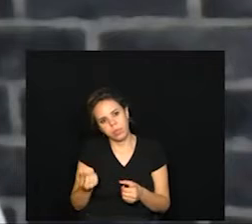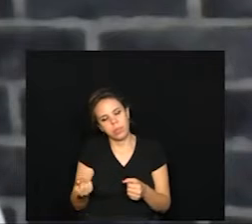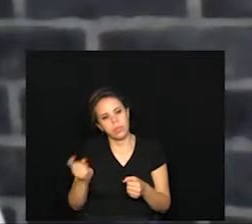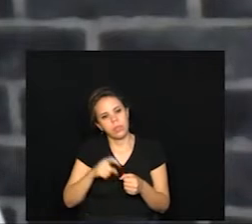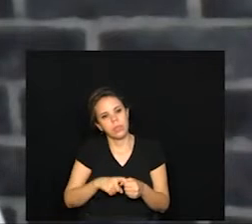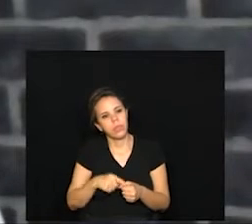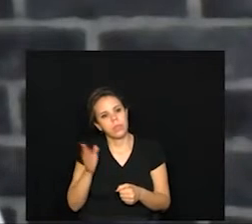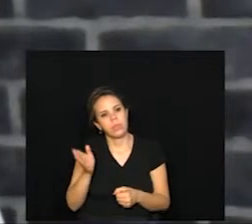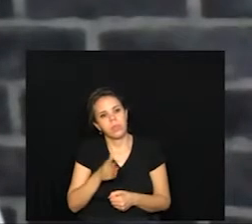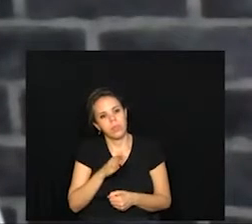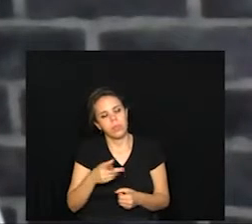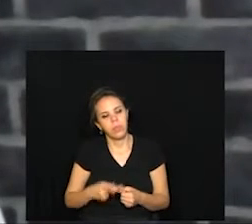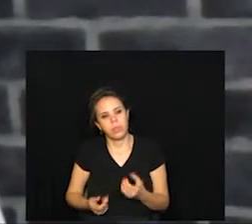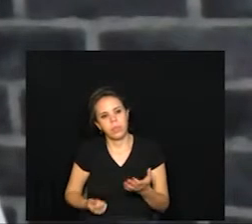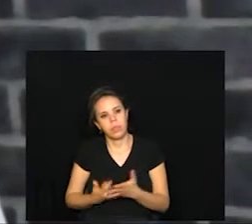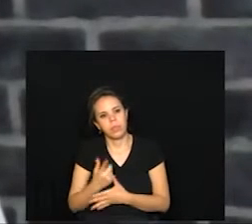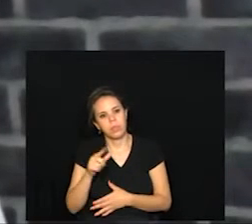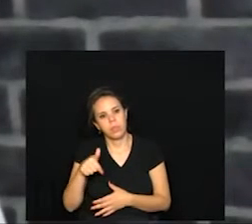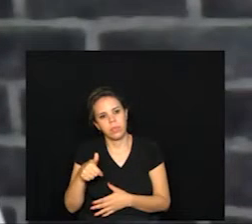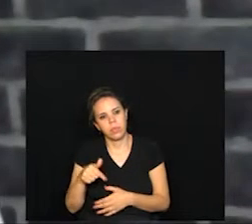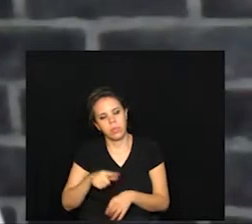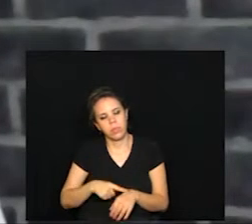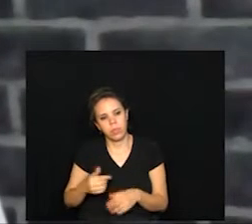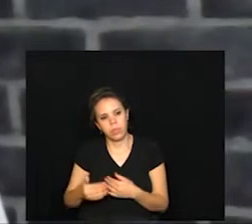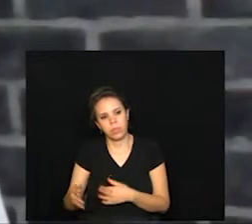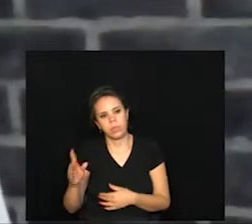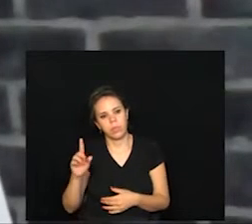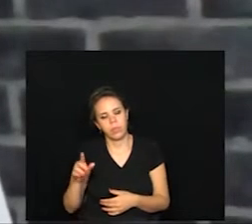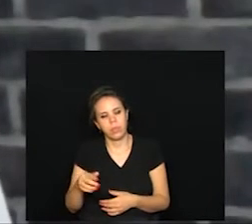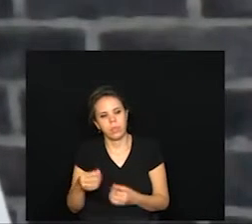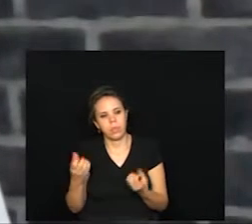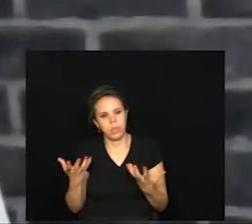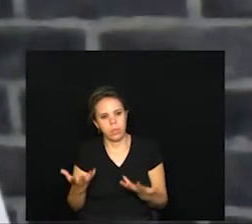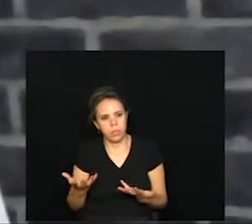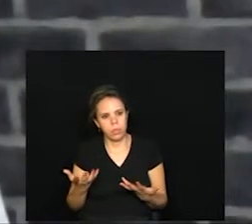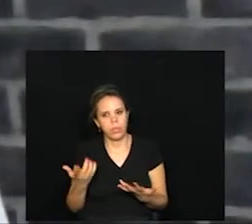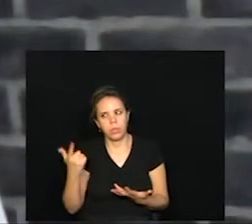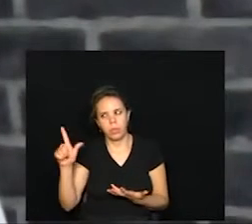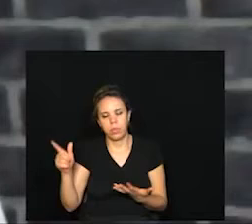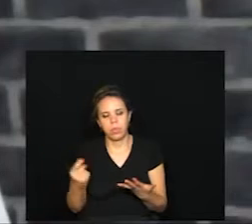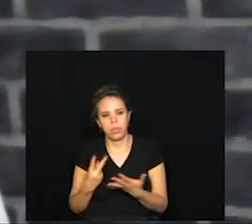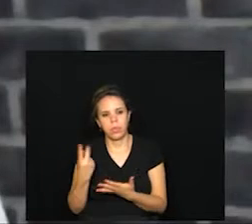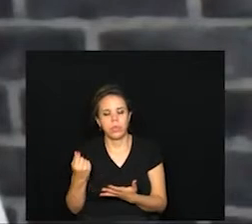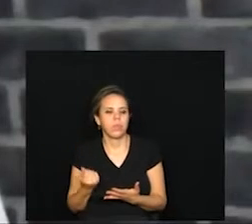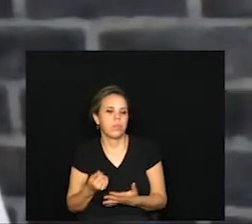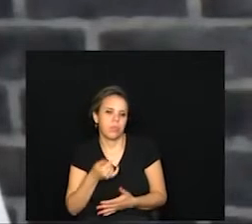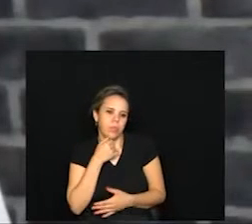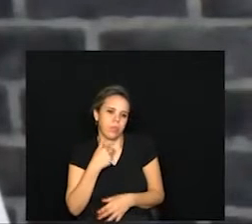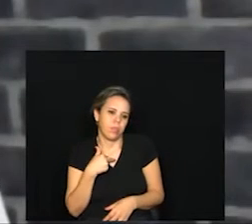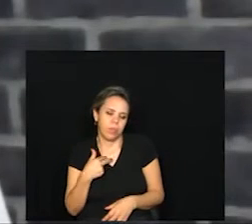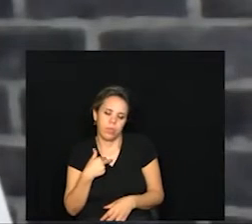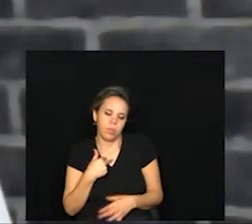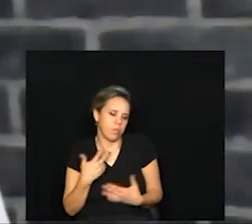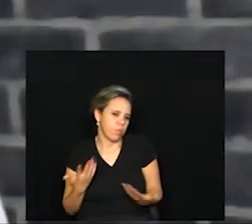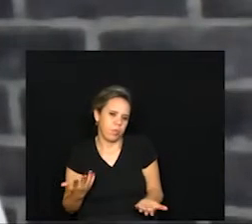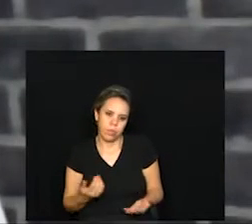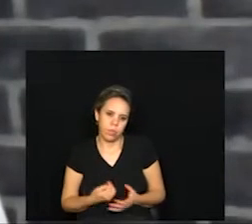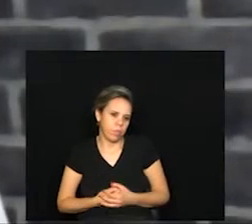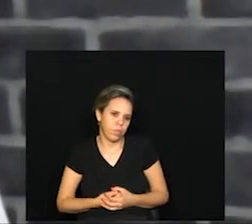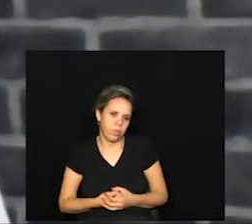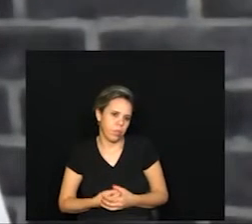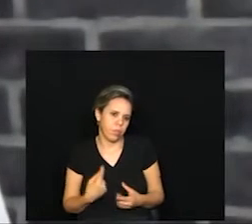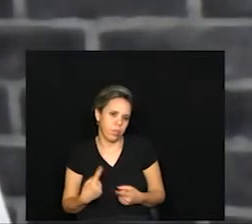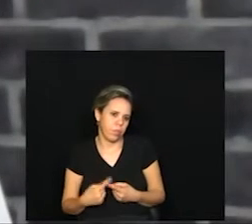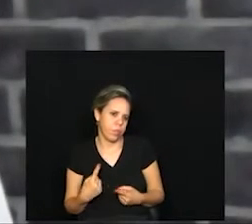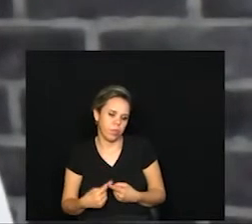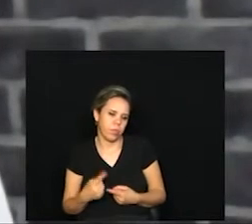volta. Agora, se já passou esse prazo e a justificativa é o preço, infelizmente não há previsão legal. Até porque